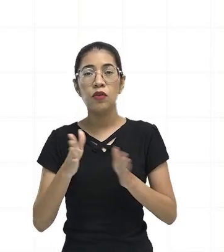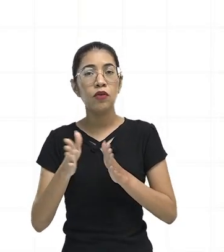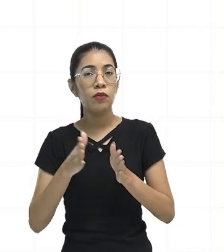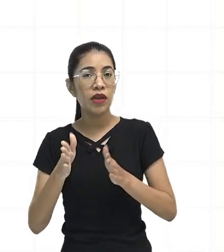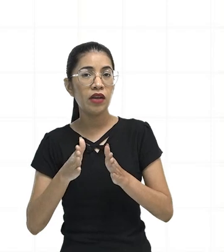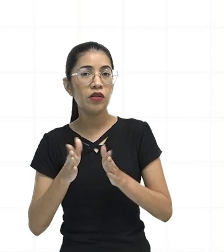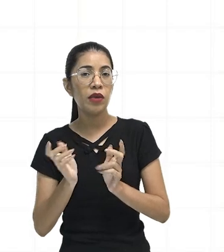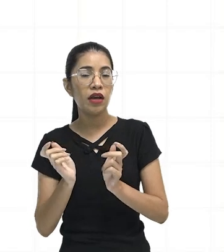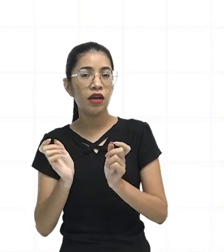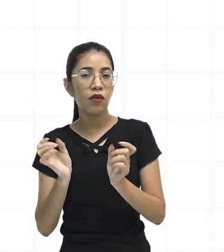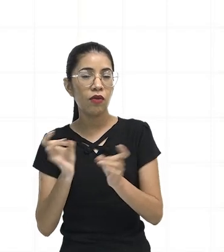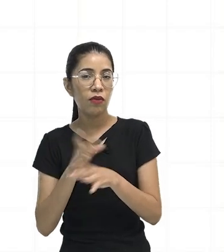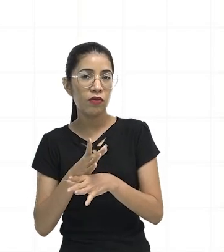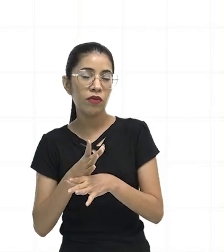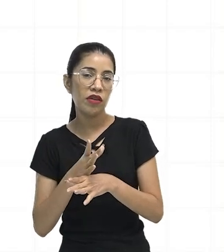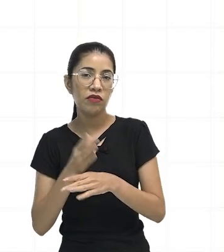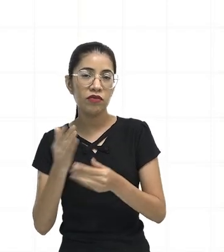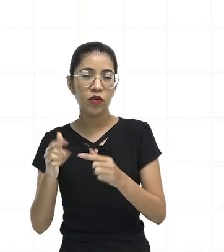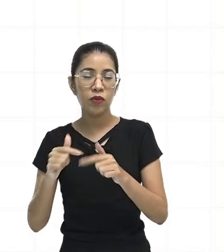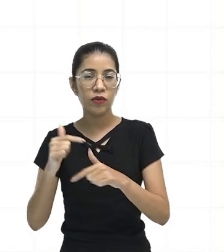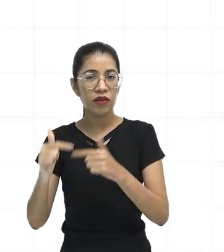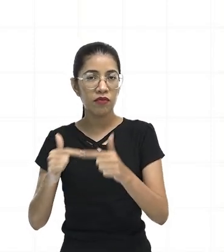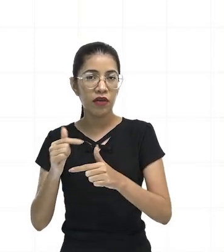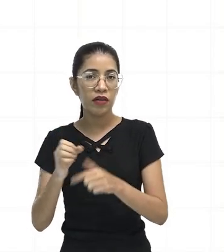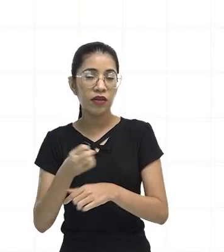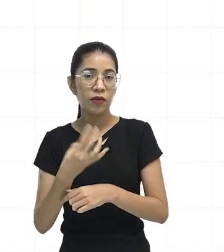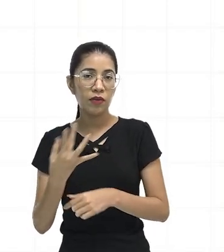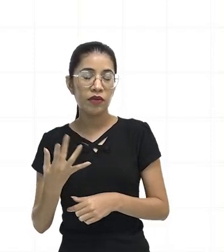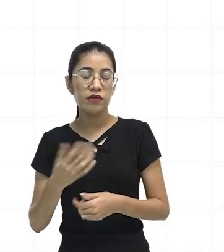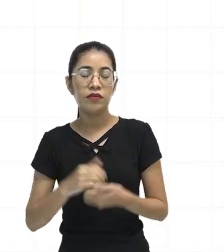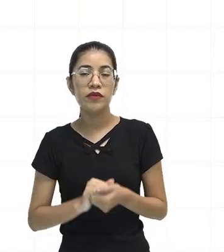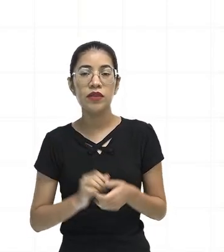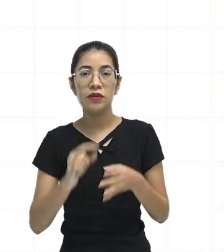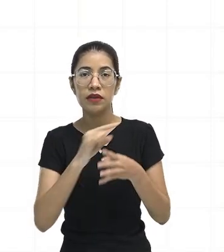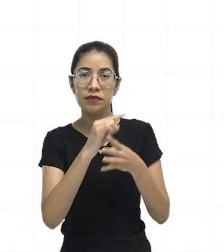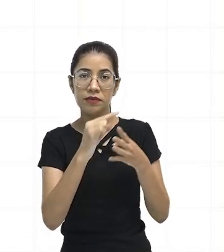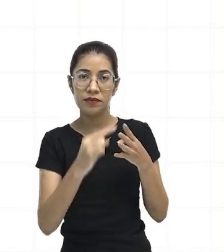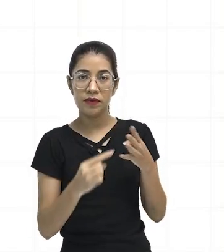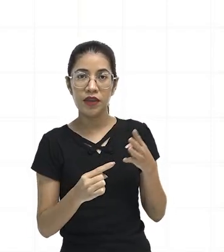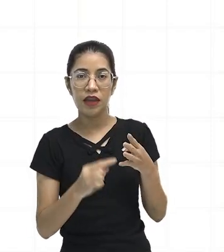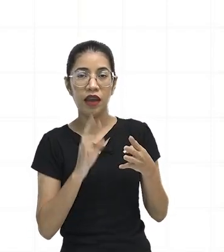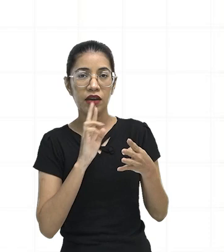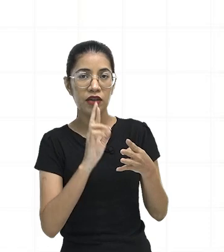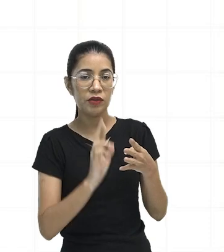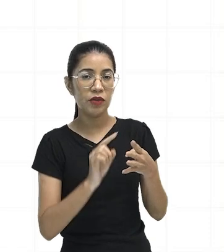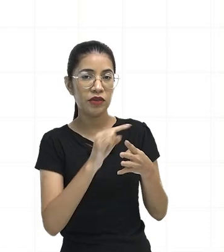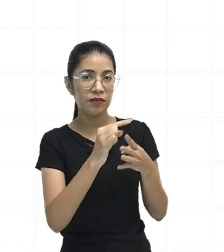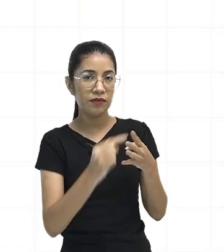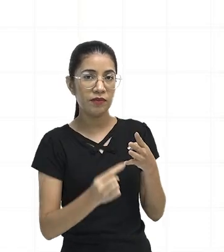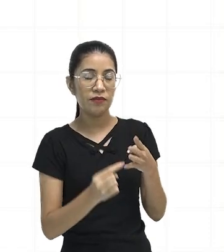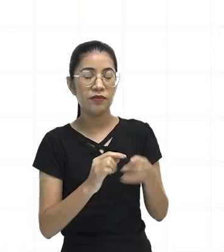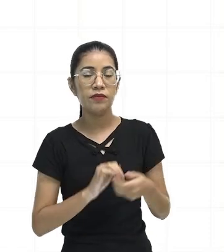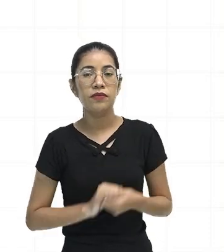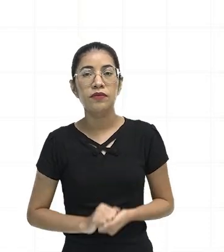para atender essa demanda? E aí nós temos aqui 4 opções de resposta. Então vamos lá.